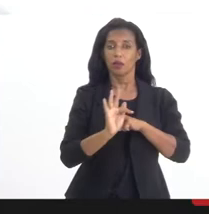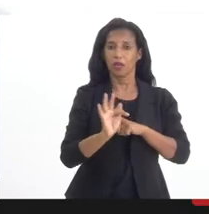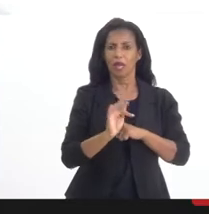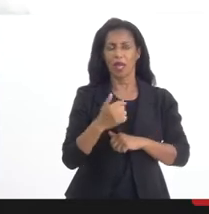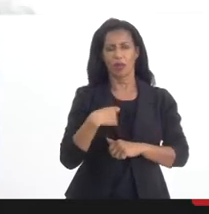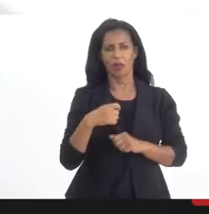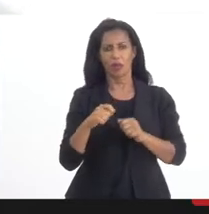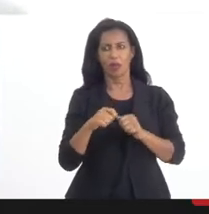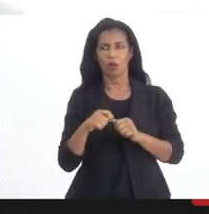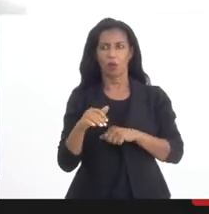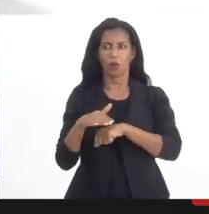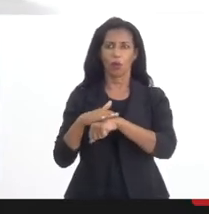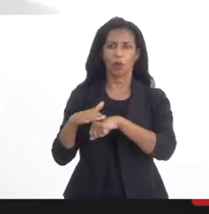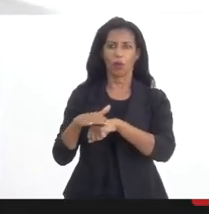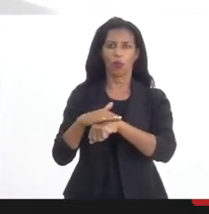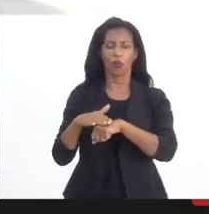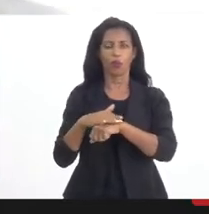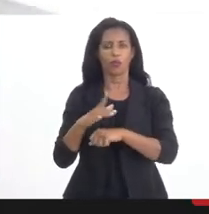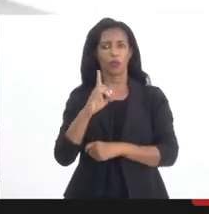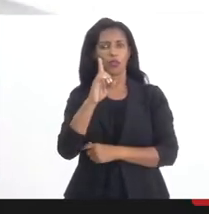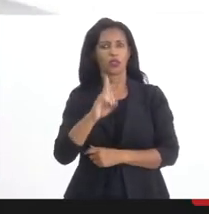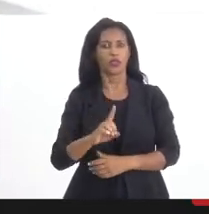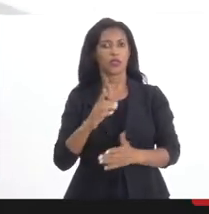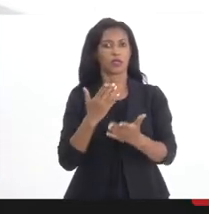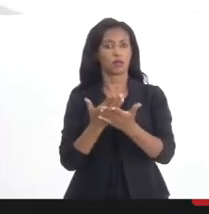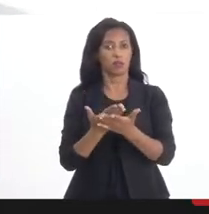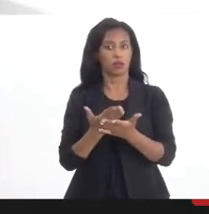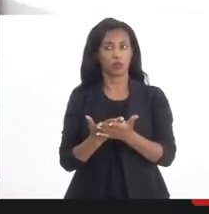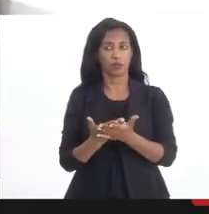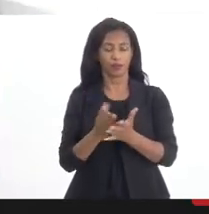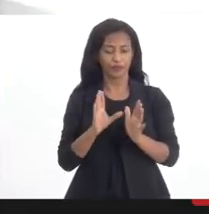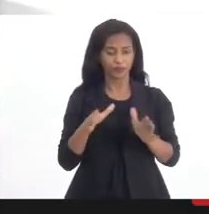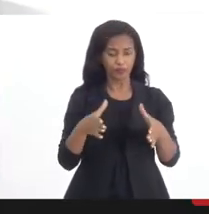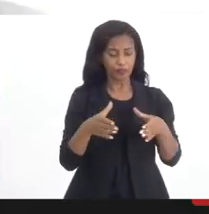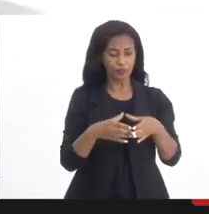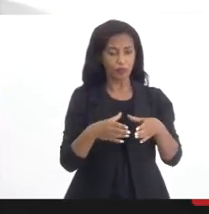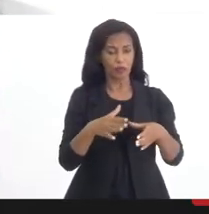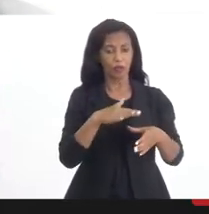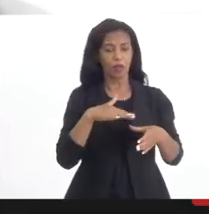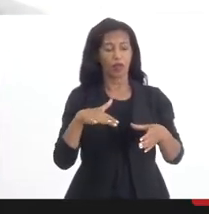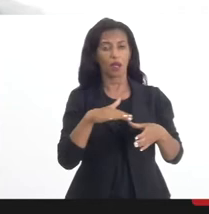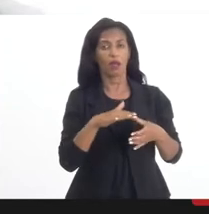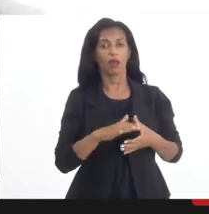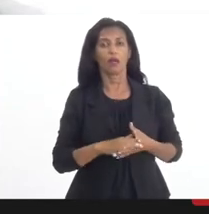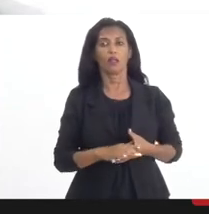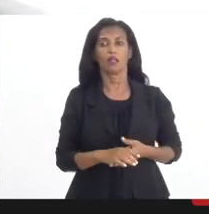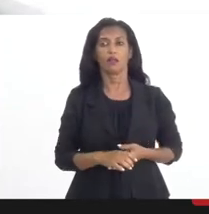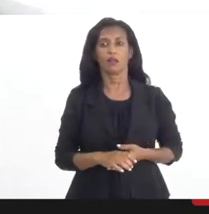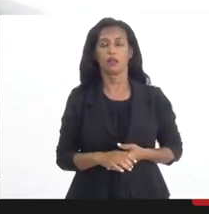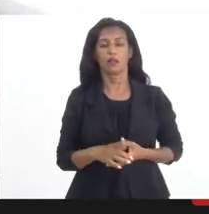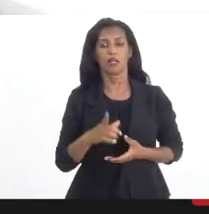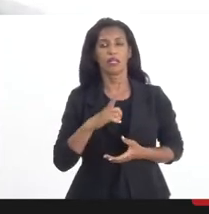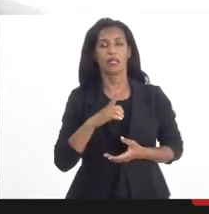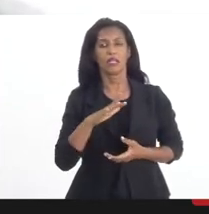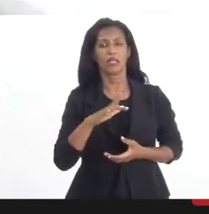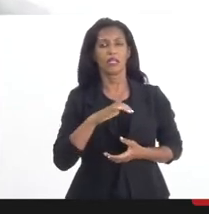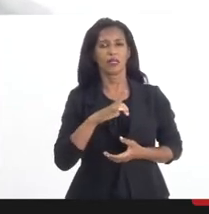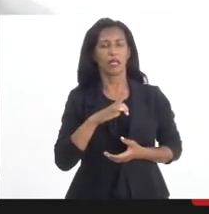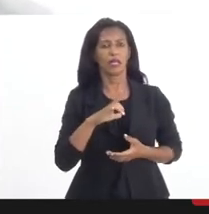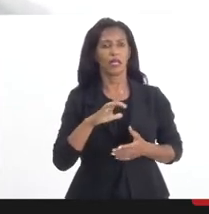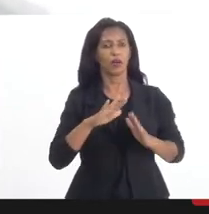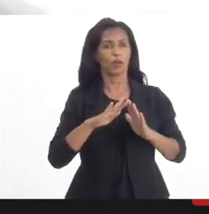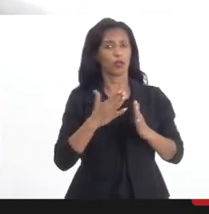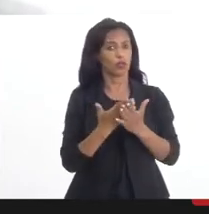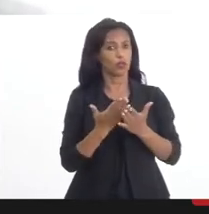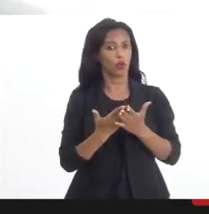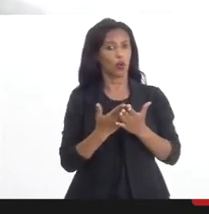aqui conversando com a direção da escola técnica, nós somos um campus, para quem não sabe, ele comporta uma escola técnica